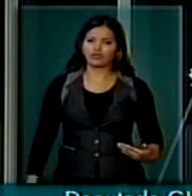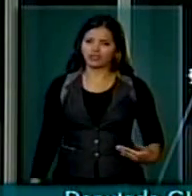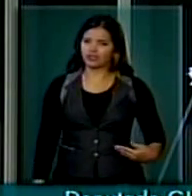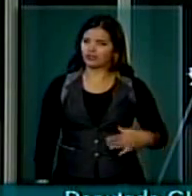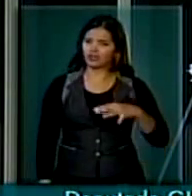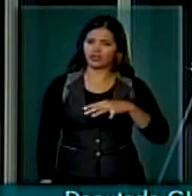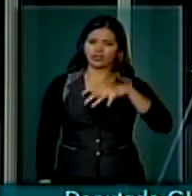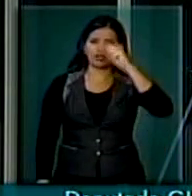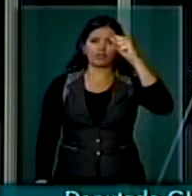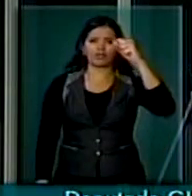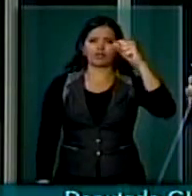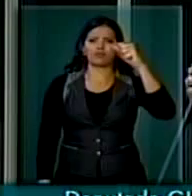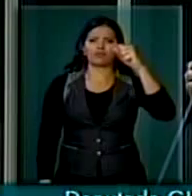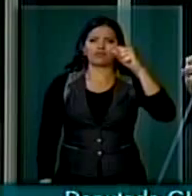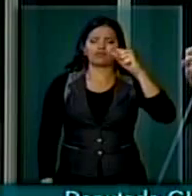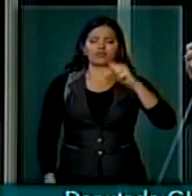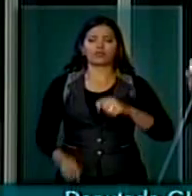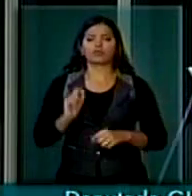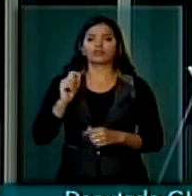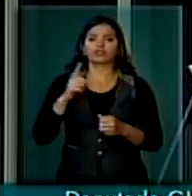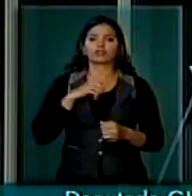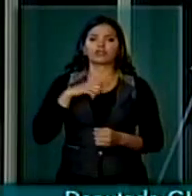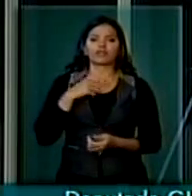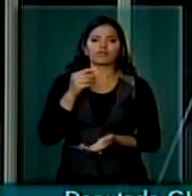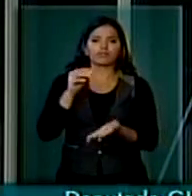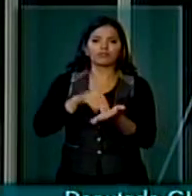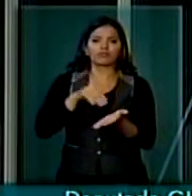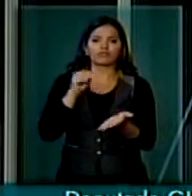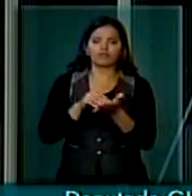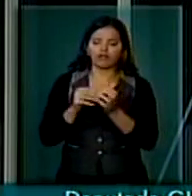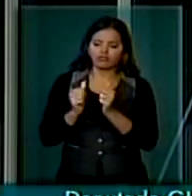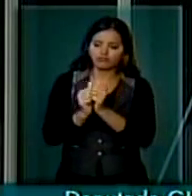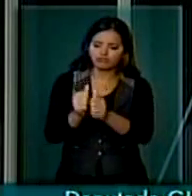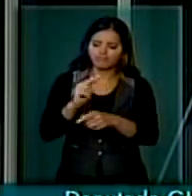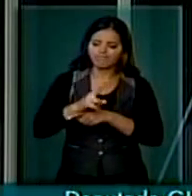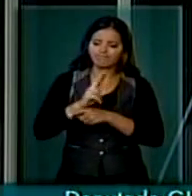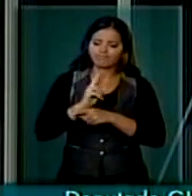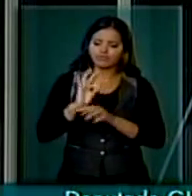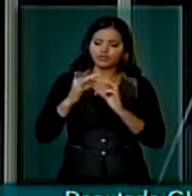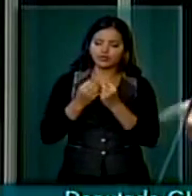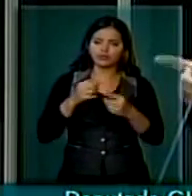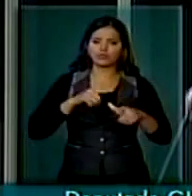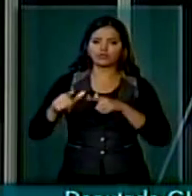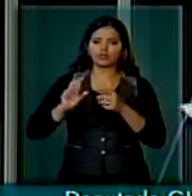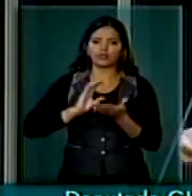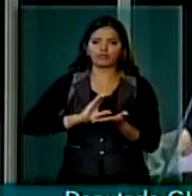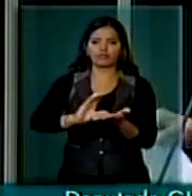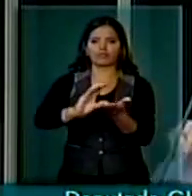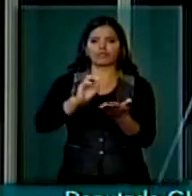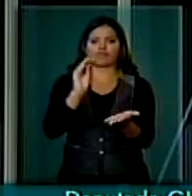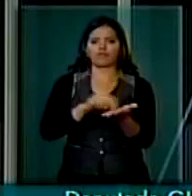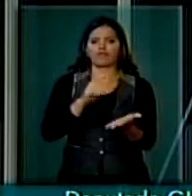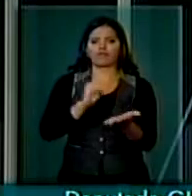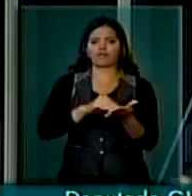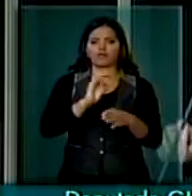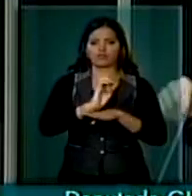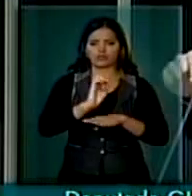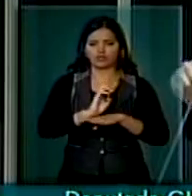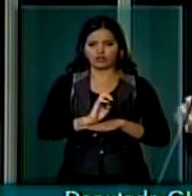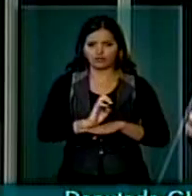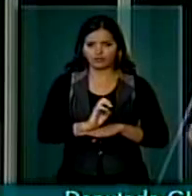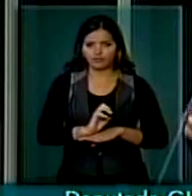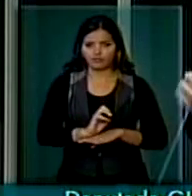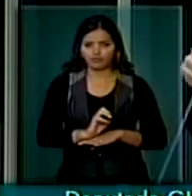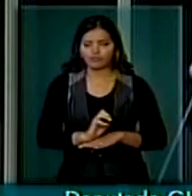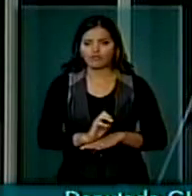no apagão. O que houve foi falta de acompanhamento do sistema e de investimentos por parte do Estado. E é bom lembrar que no relatório